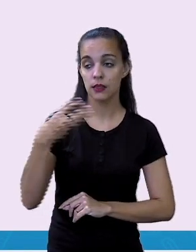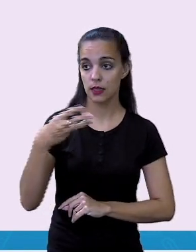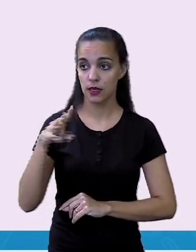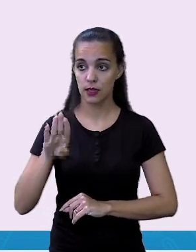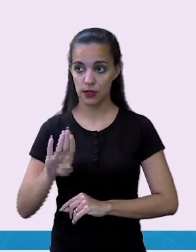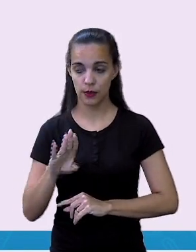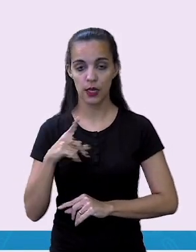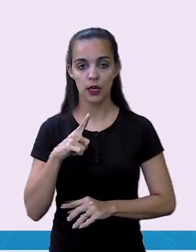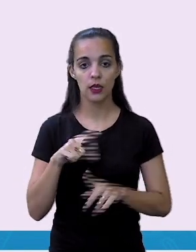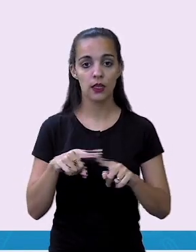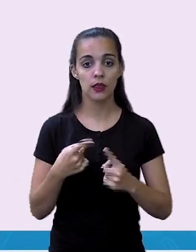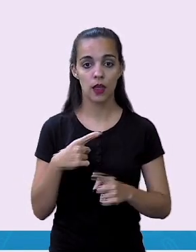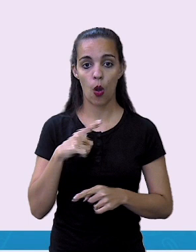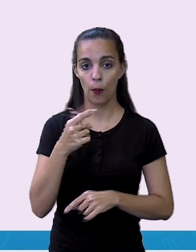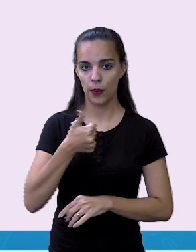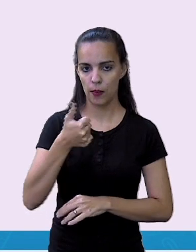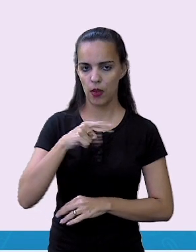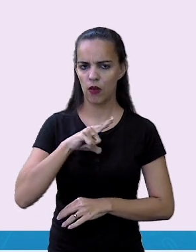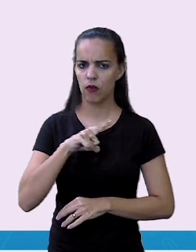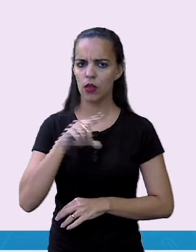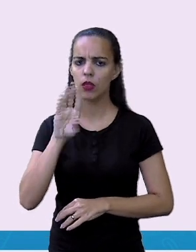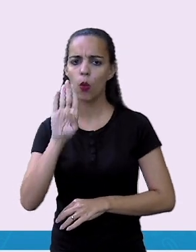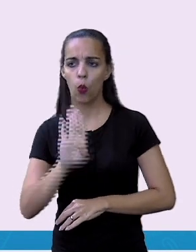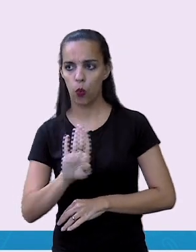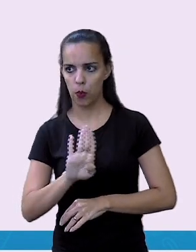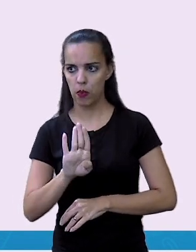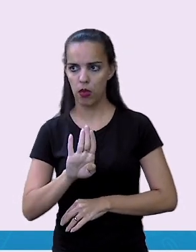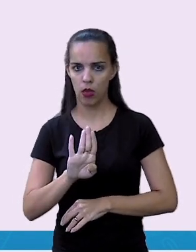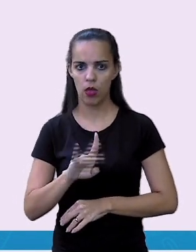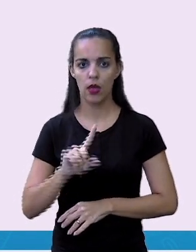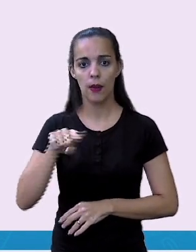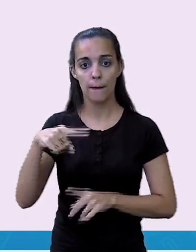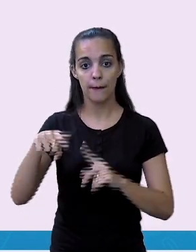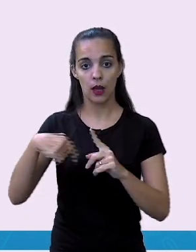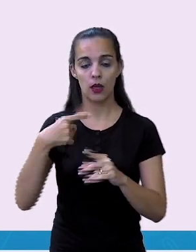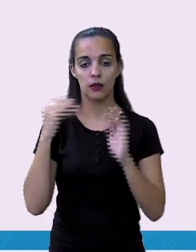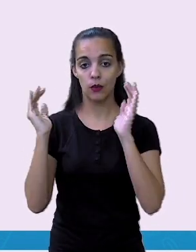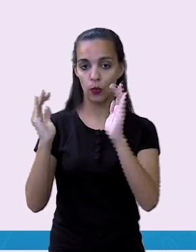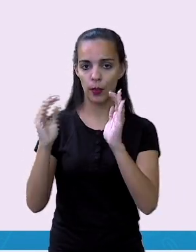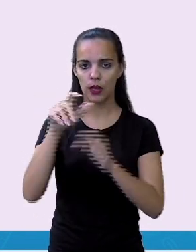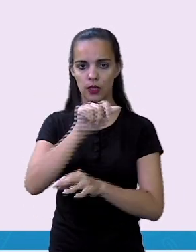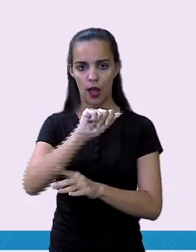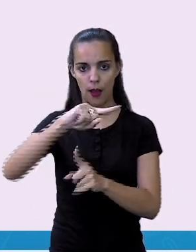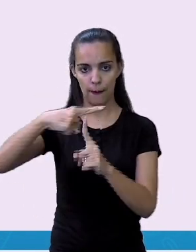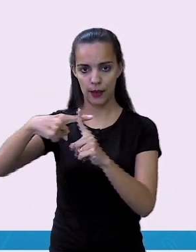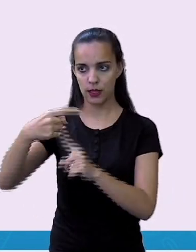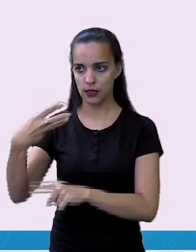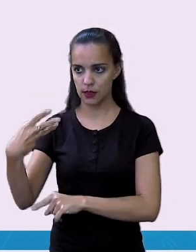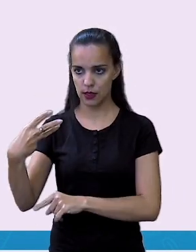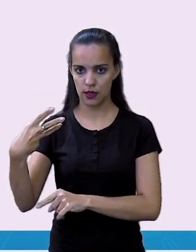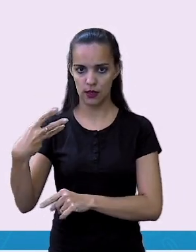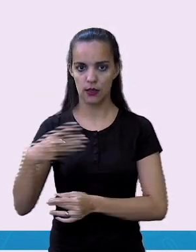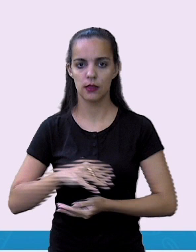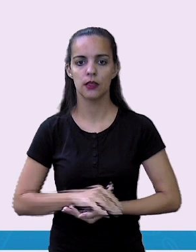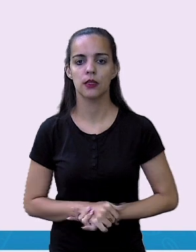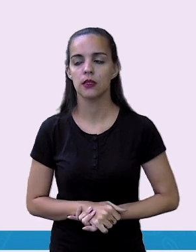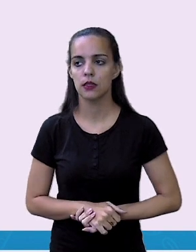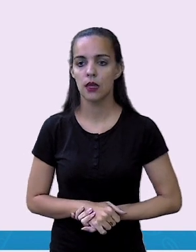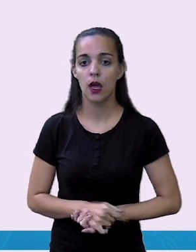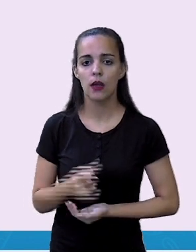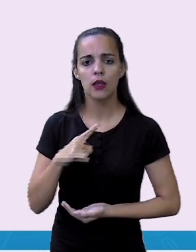comum, que eu encontro nos 2 termos. Vai ficar A mais 3. Entre 7A